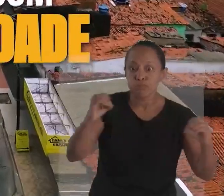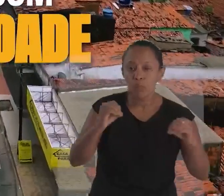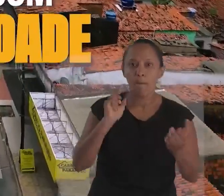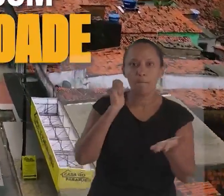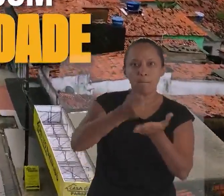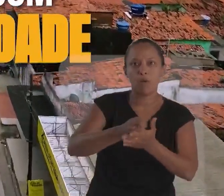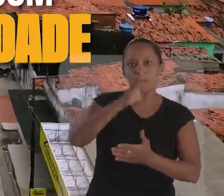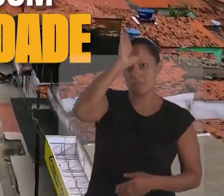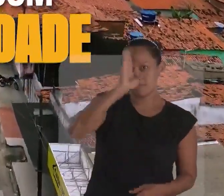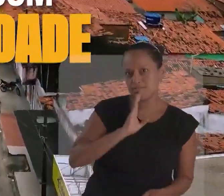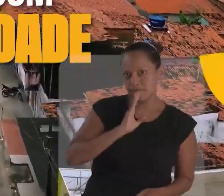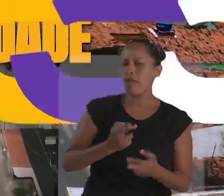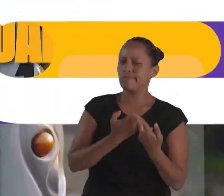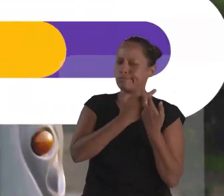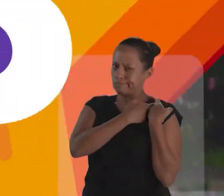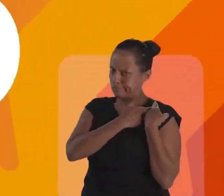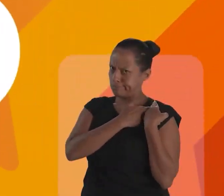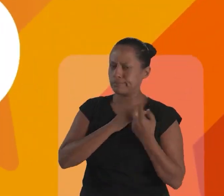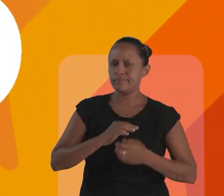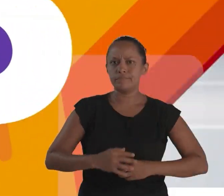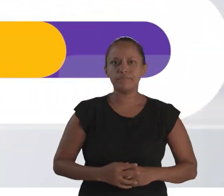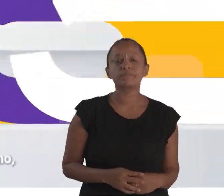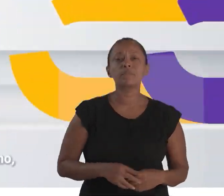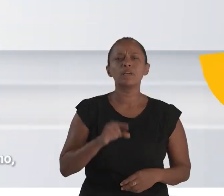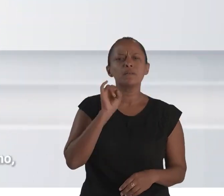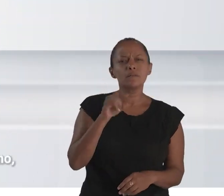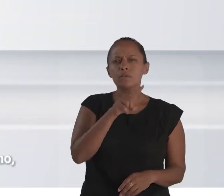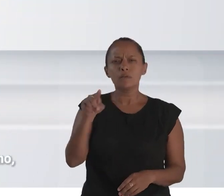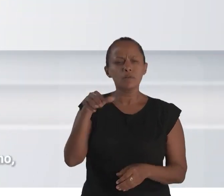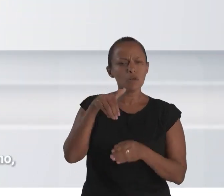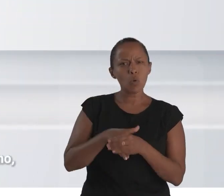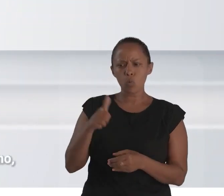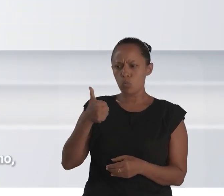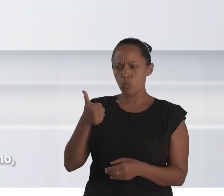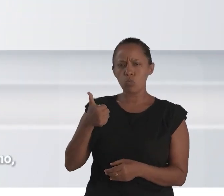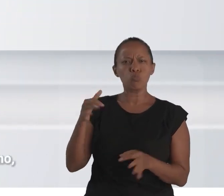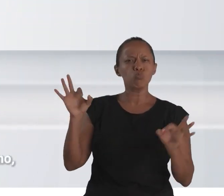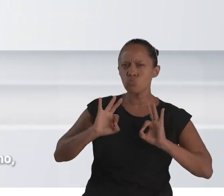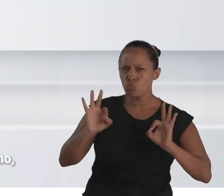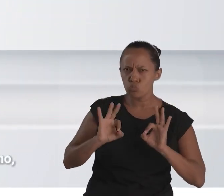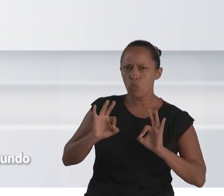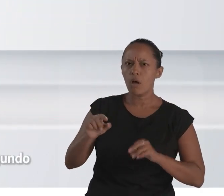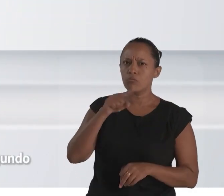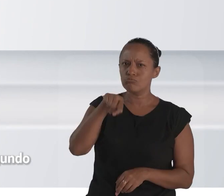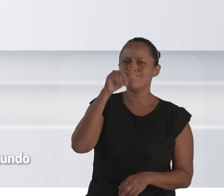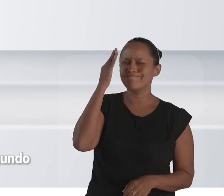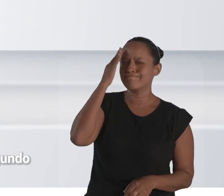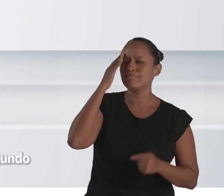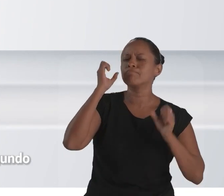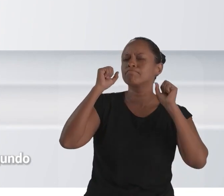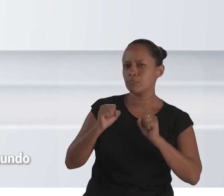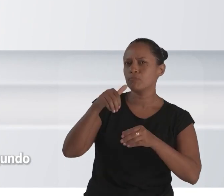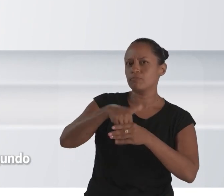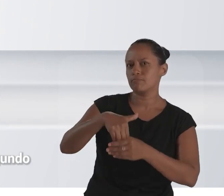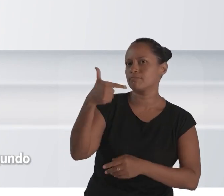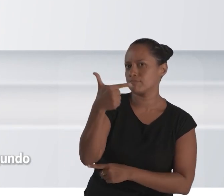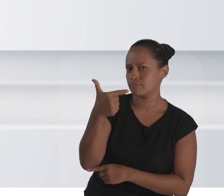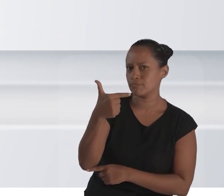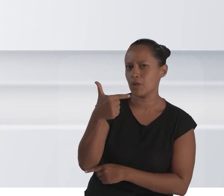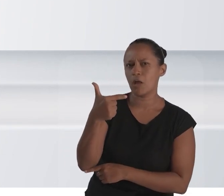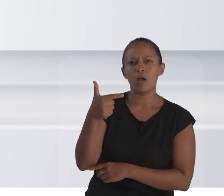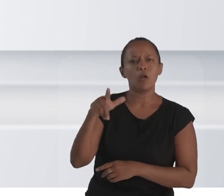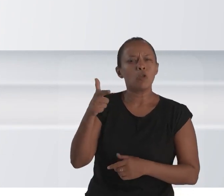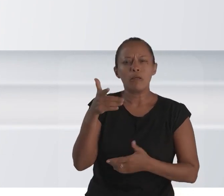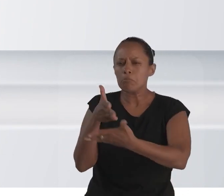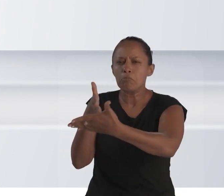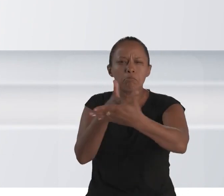gradual e com responsabilidade. Se você não votou no primeiro turno, fique sabendo que pode votar no segundo